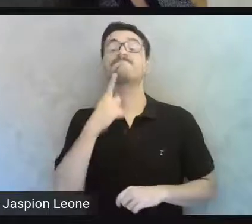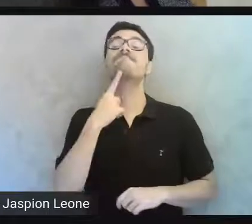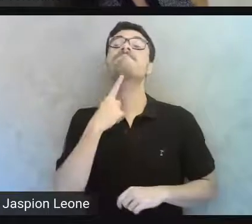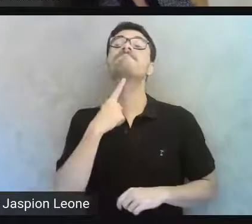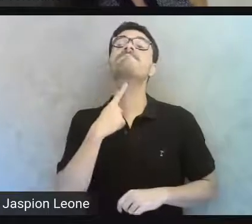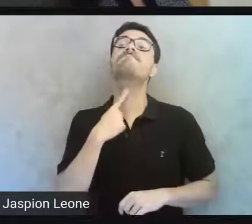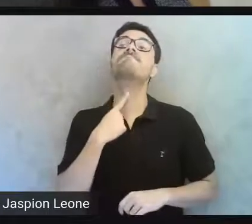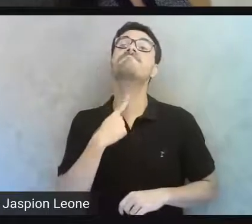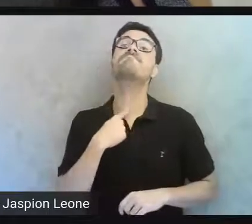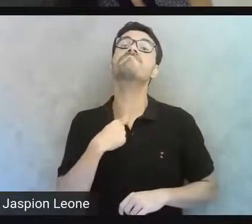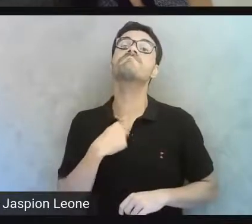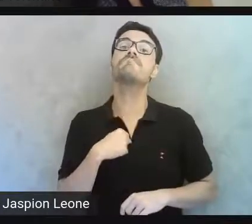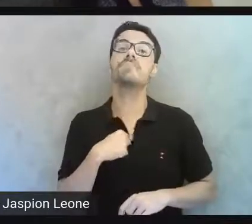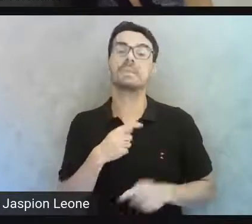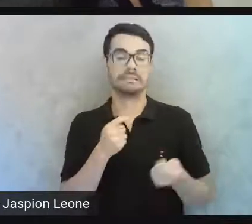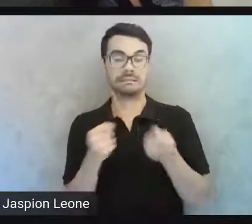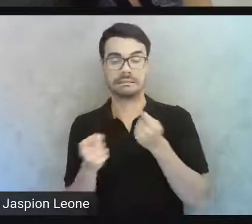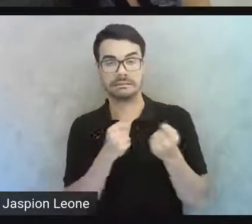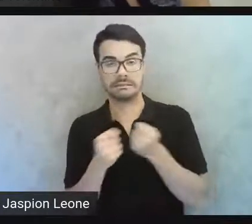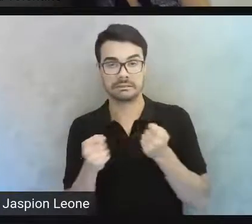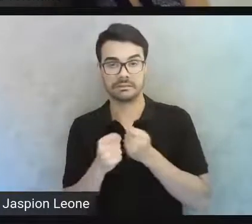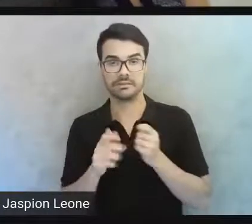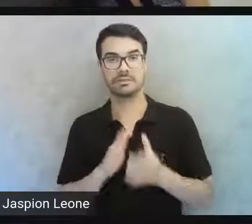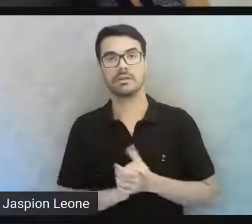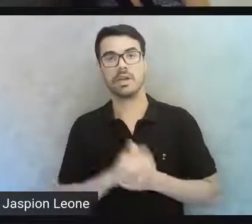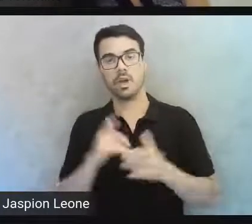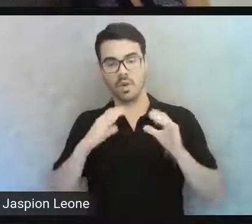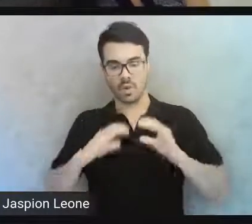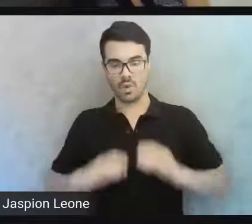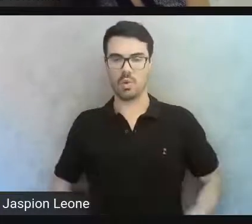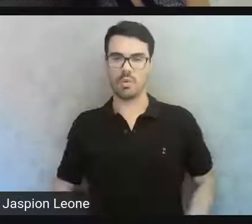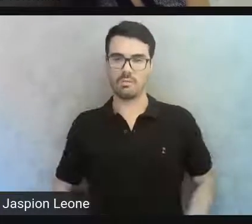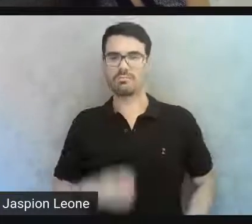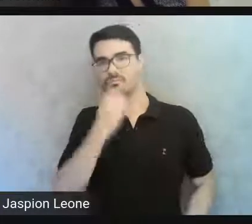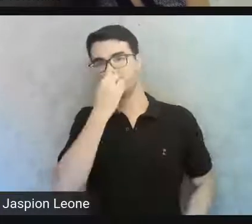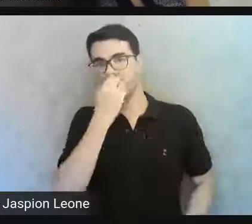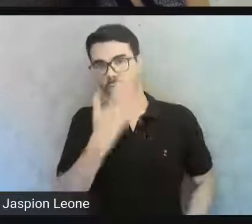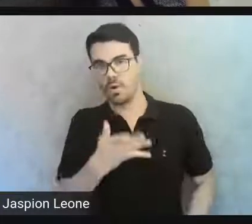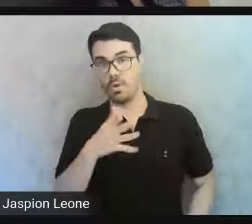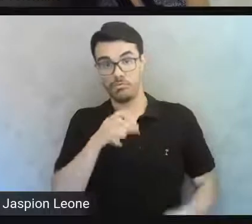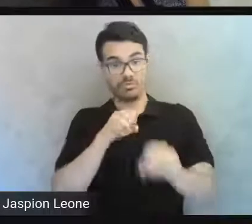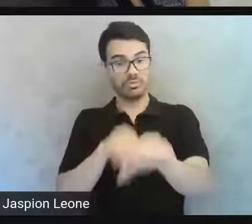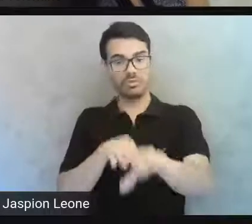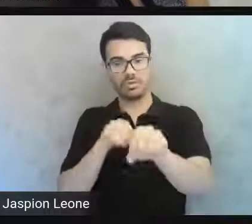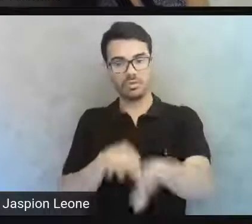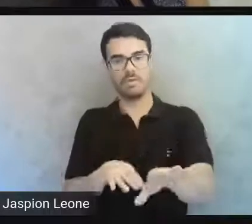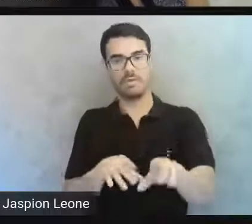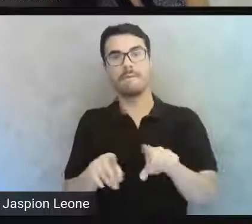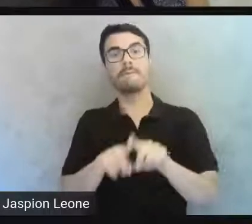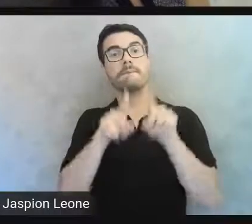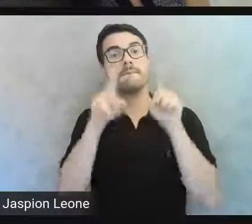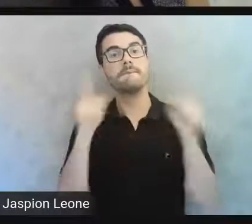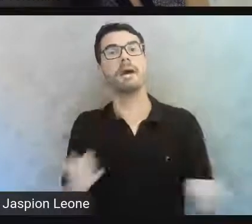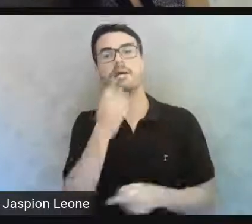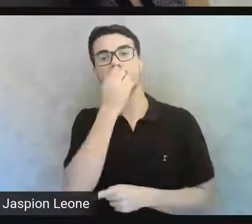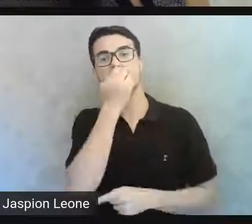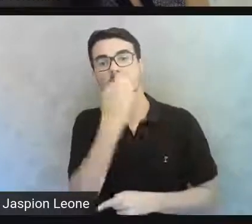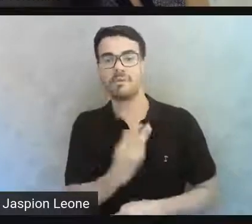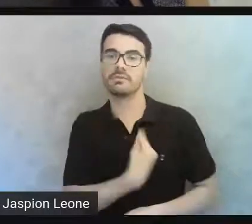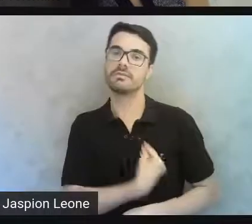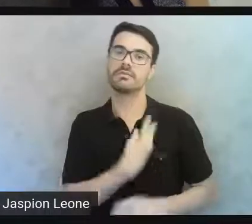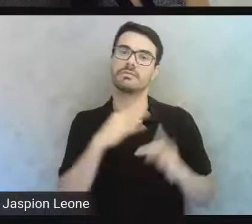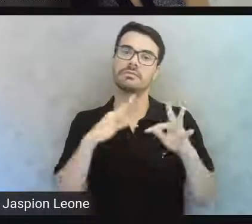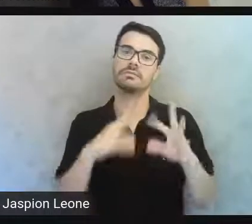que a gente está falando do uso do cartão de crédito. Esse comportamento, ele é bom para a educação financeira e é bom para a vida como um todo, né? A gente saber